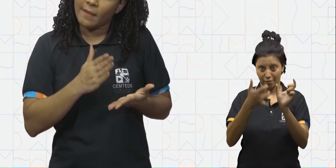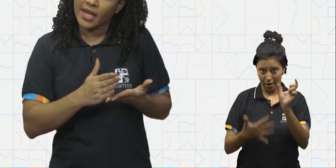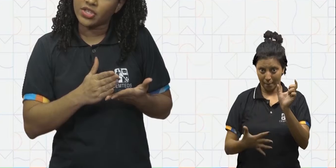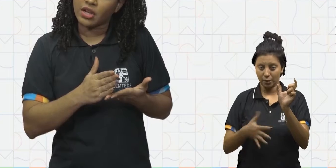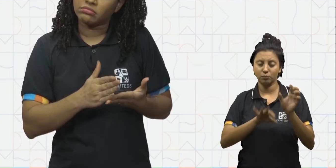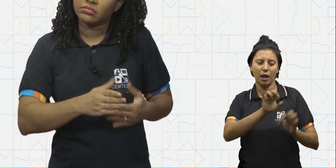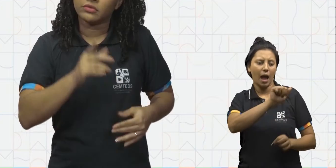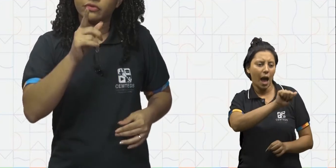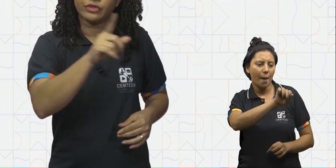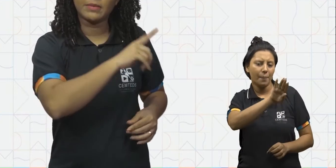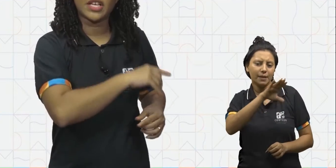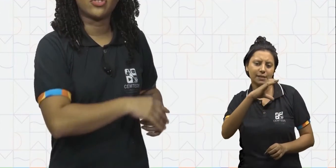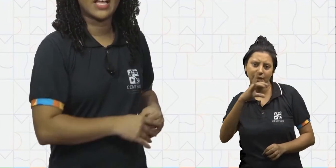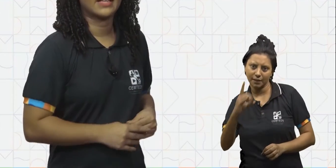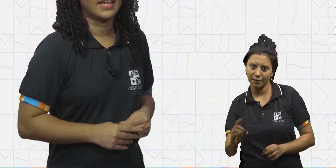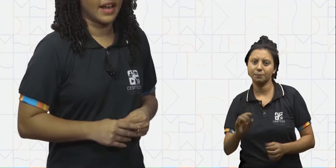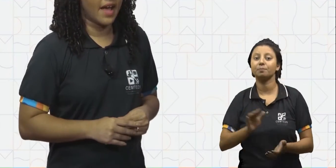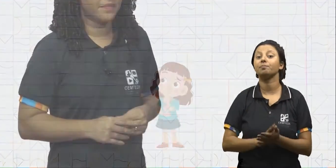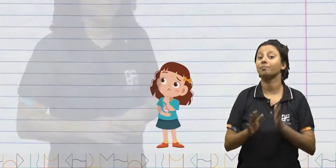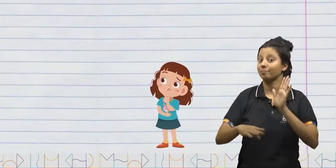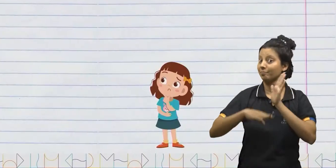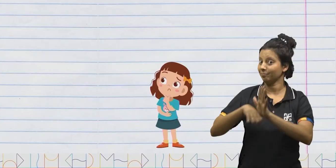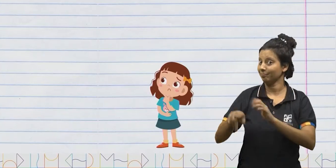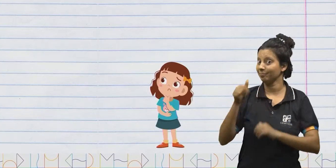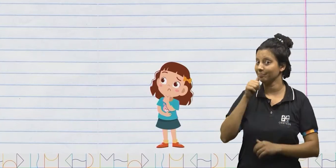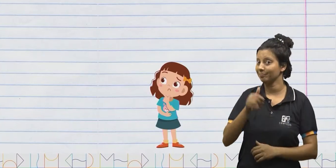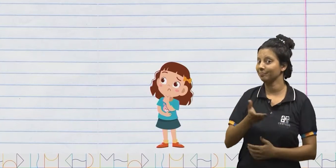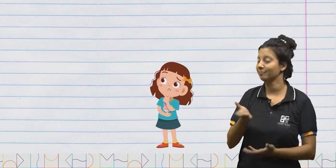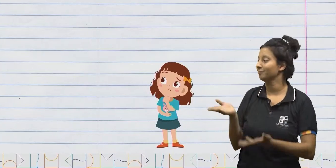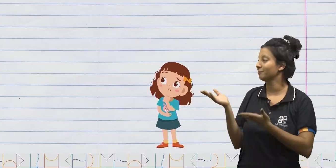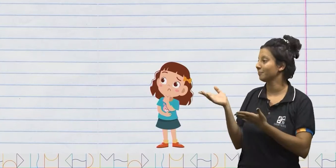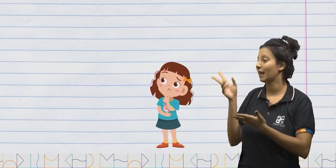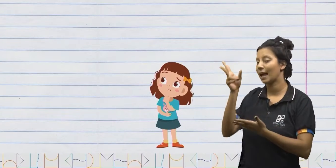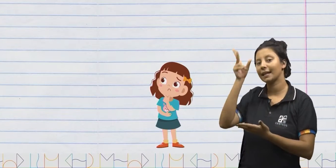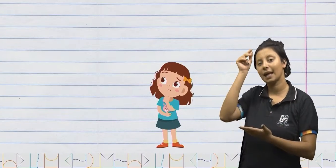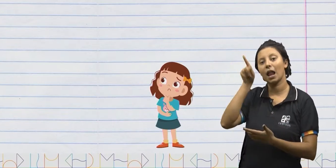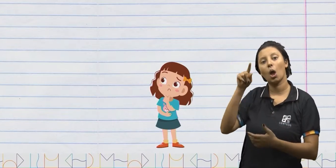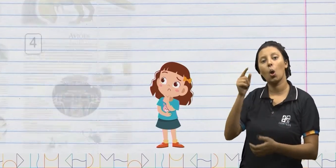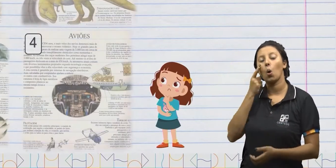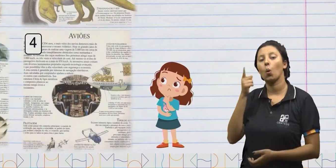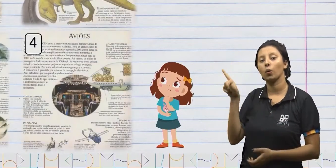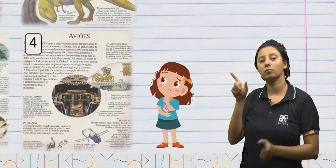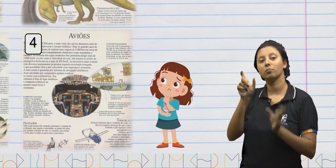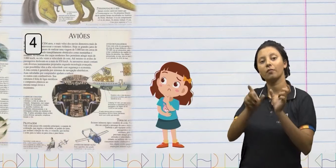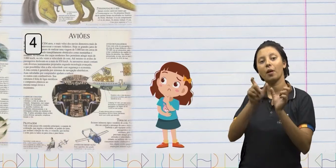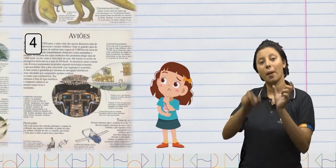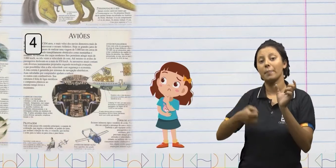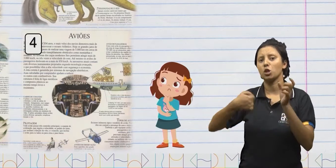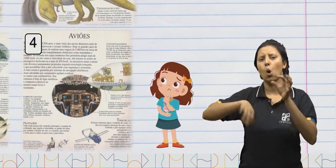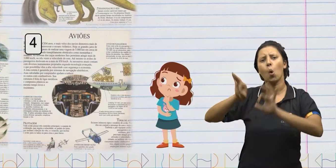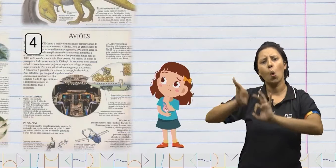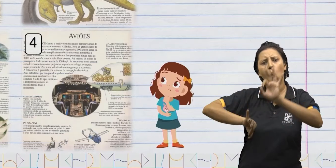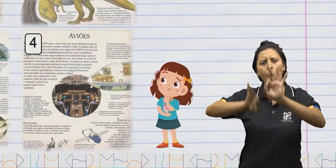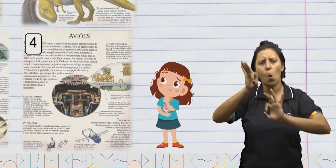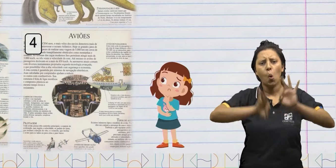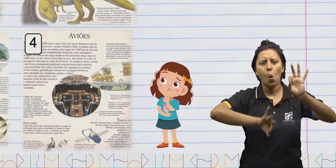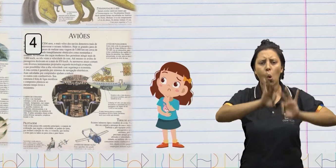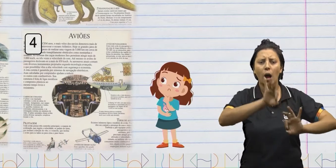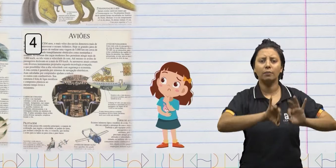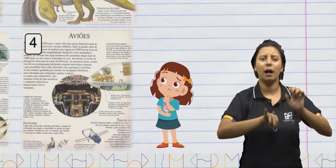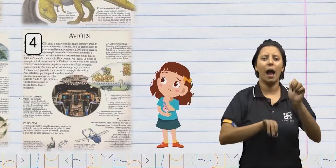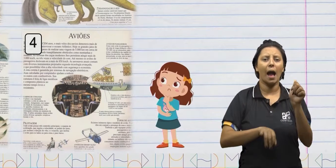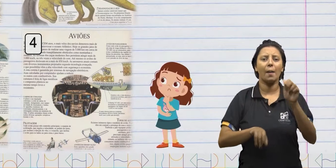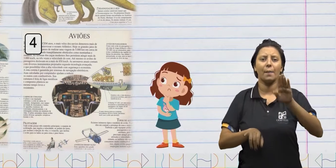ordem alfabética. Vamos ajudar a Tainá? A Tainá ficou com esses verbetes e precisará organizá-los em ordem